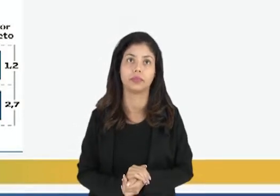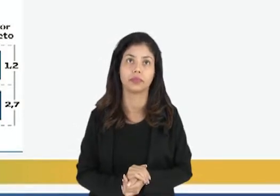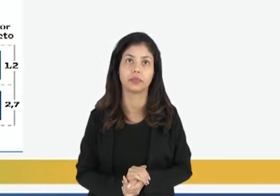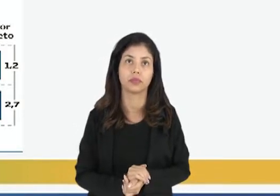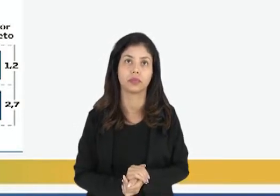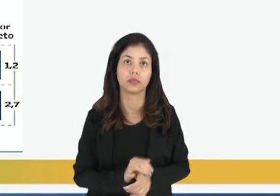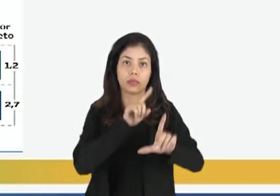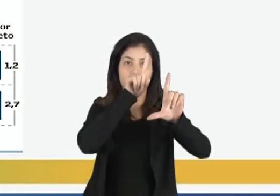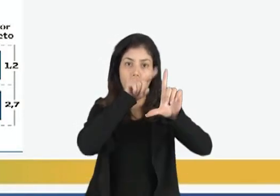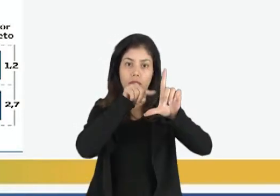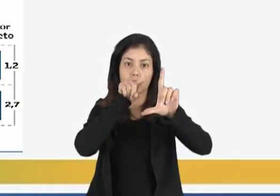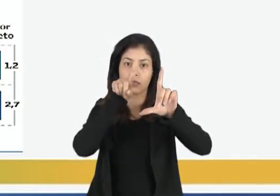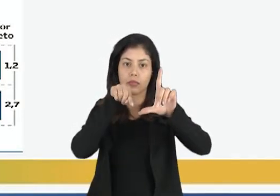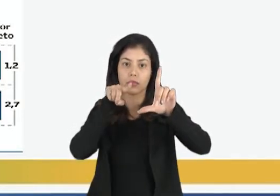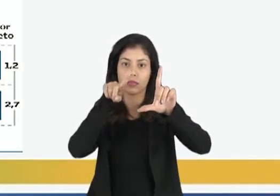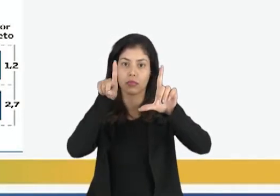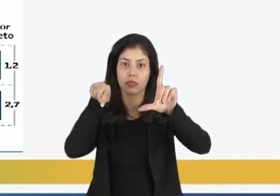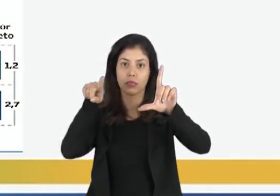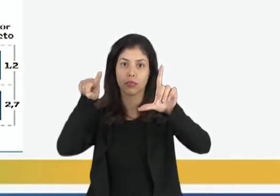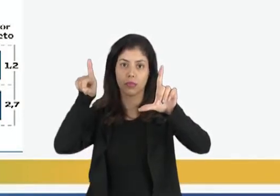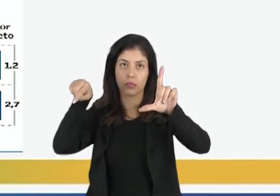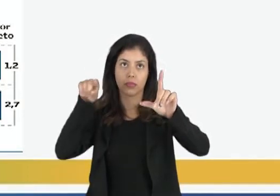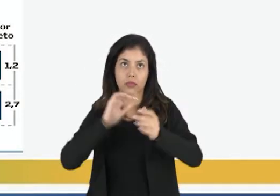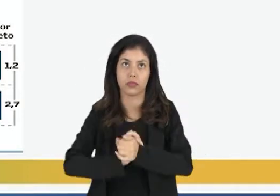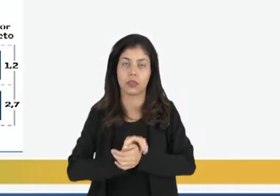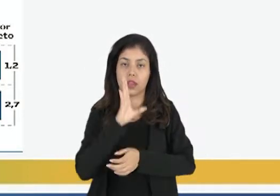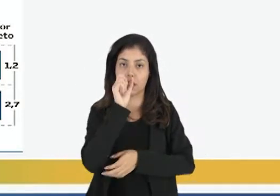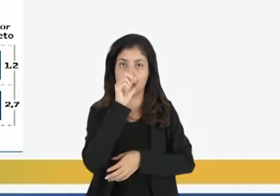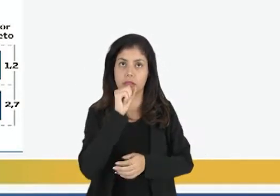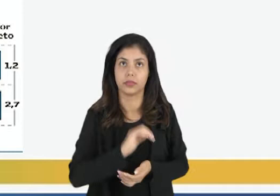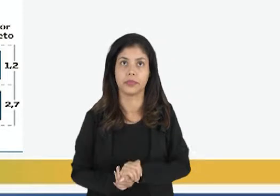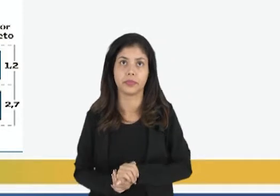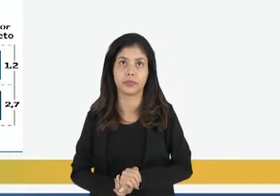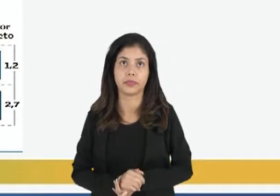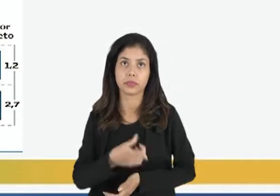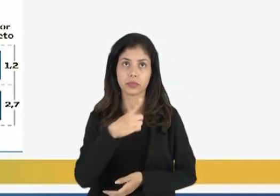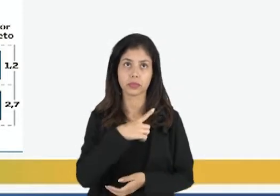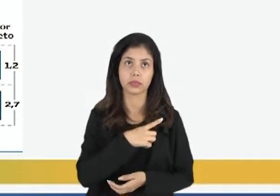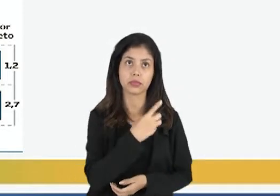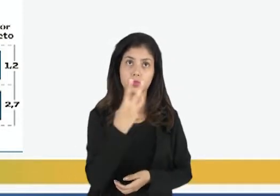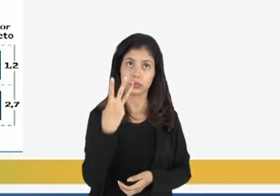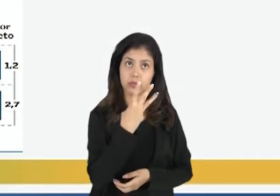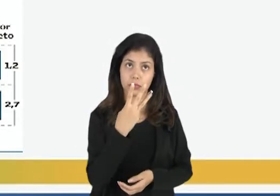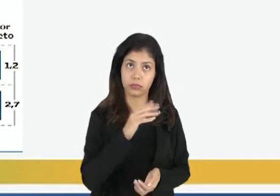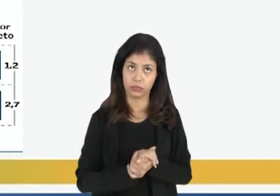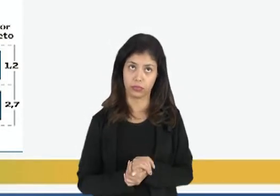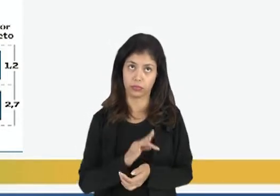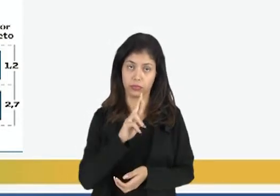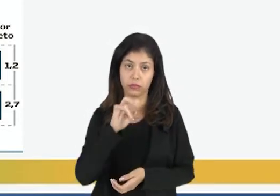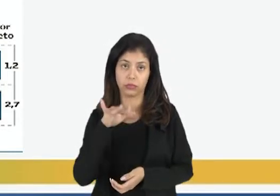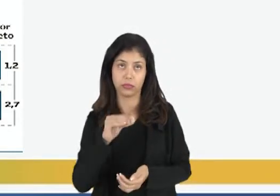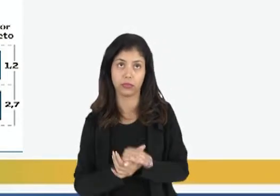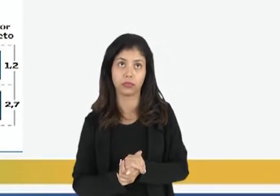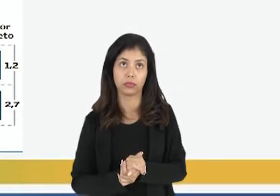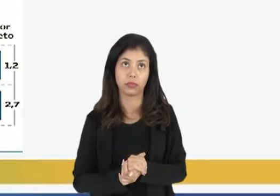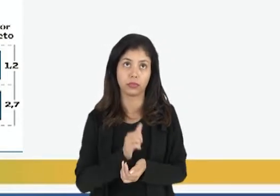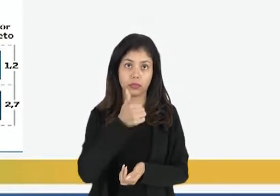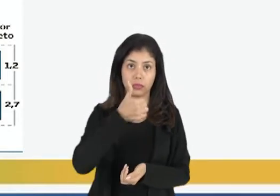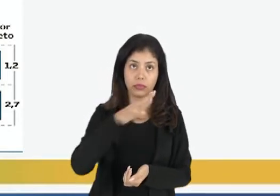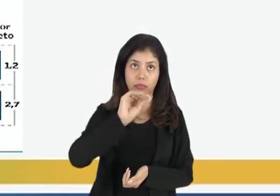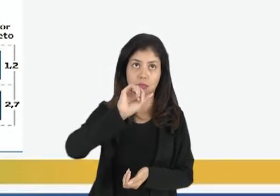do gráfico de laranja na parte superior. Então, temos no terceiro trimestre de 2012,